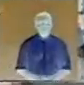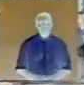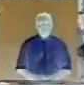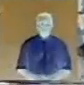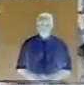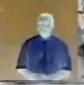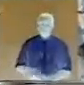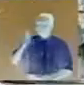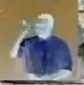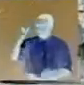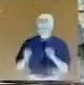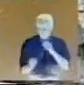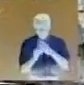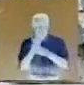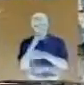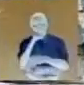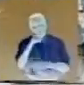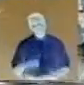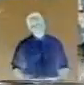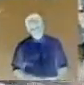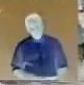O que que adianta ser vaso de ouro